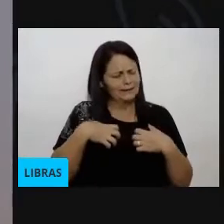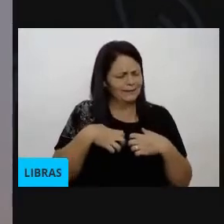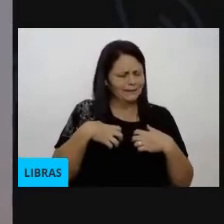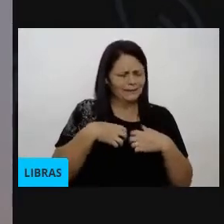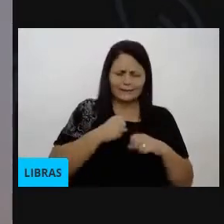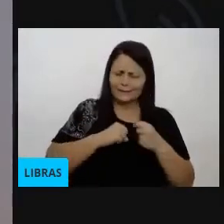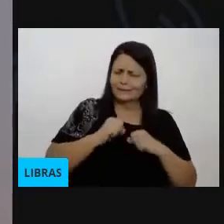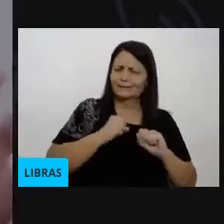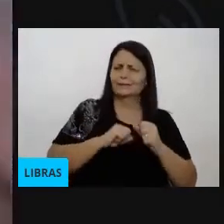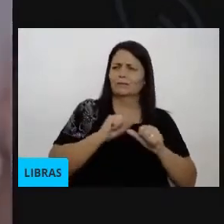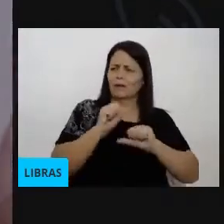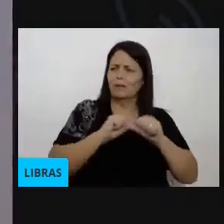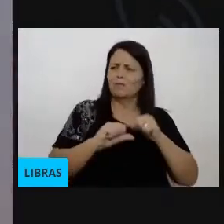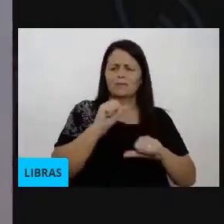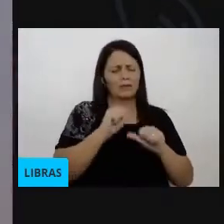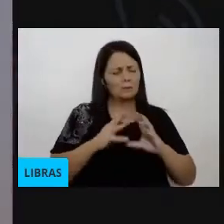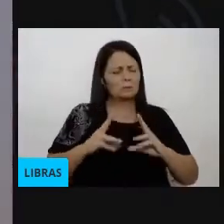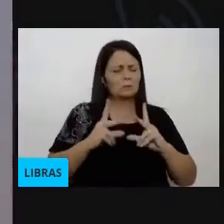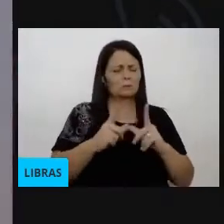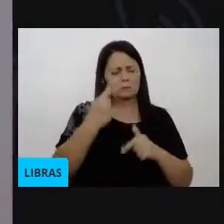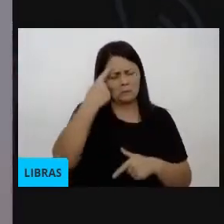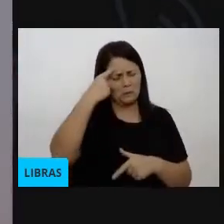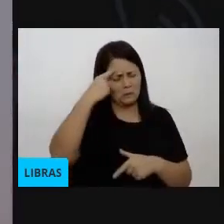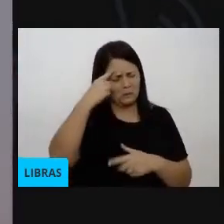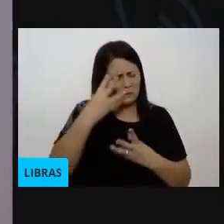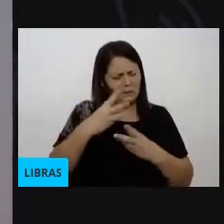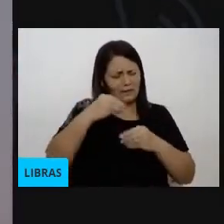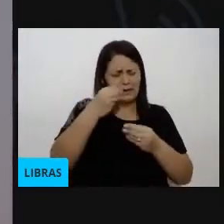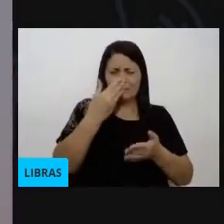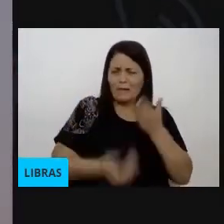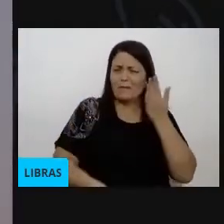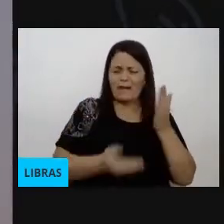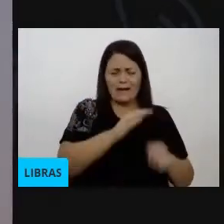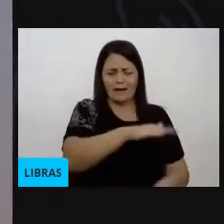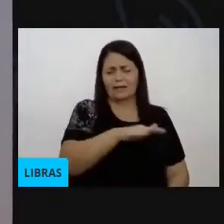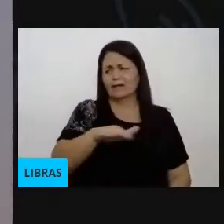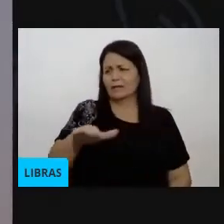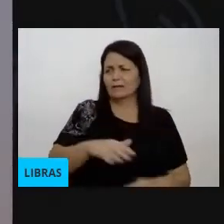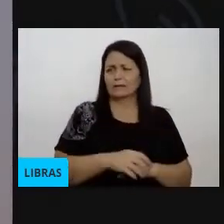mudar, pensando em tudo aquilo que a criança ia perder.